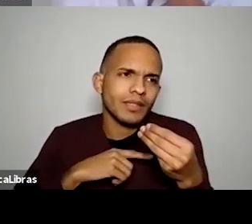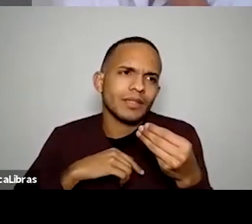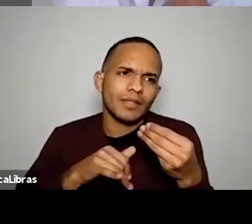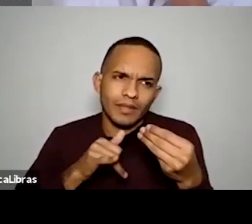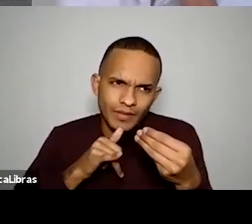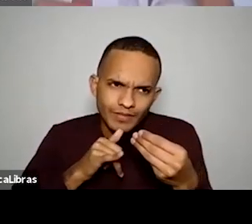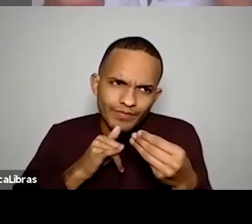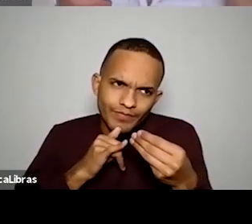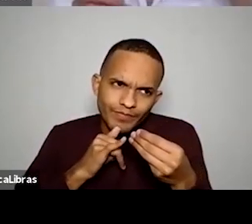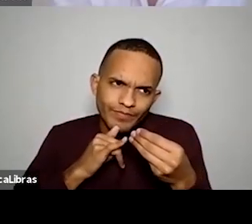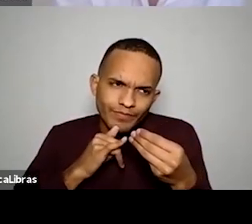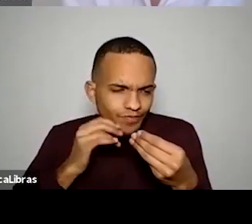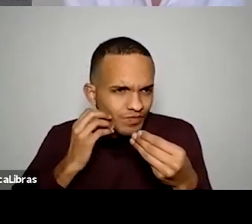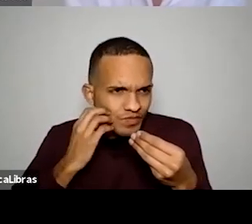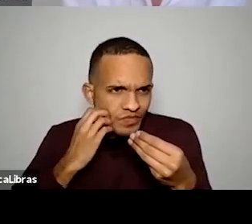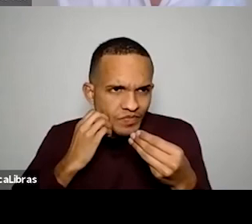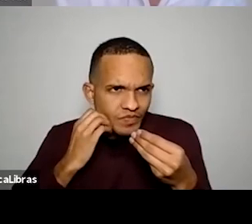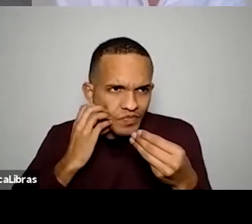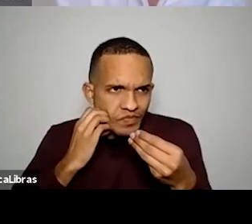aí,